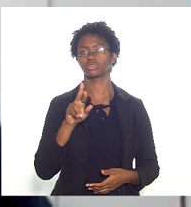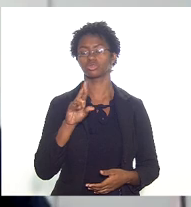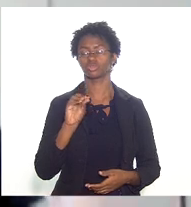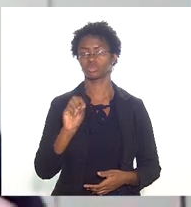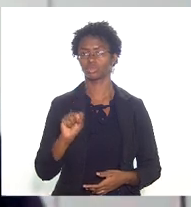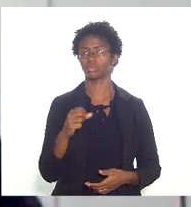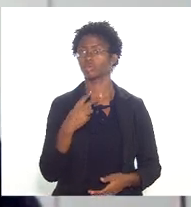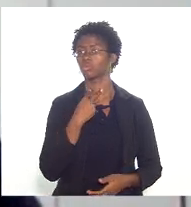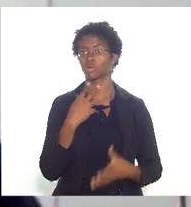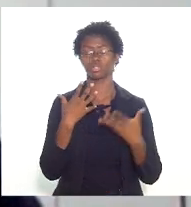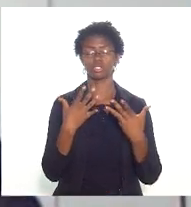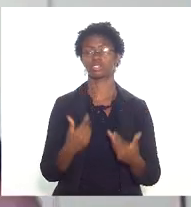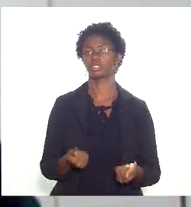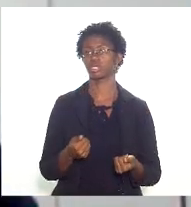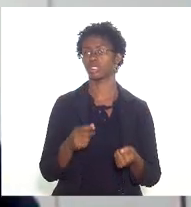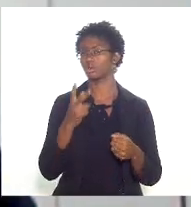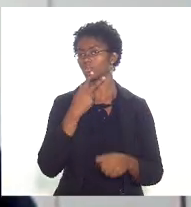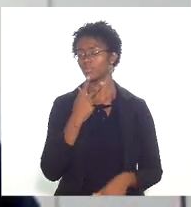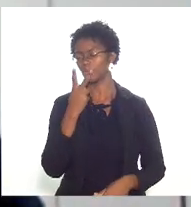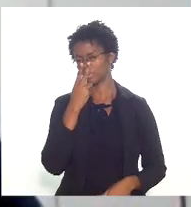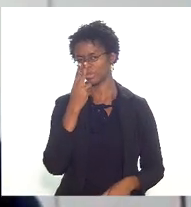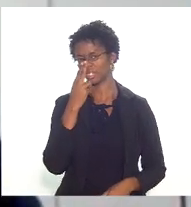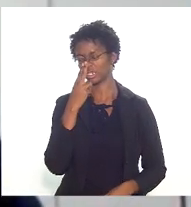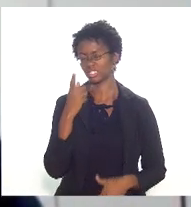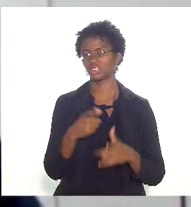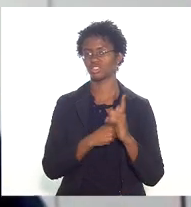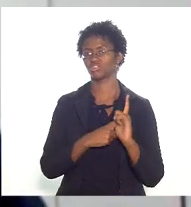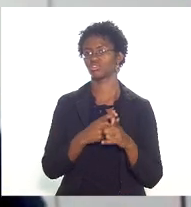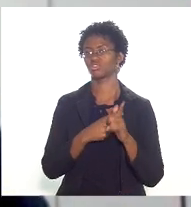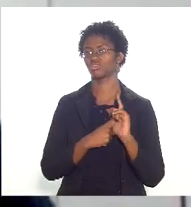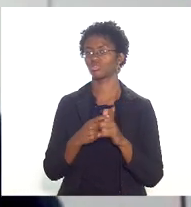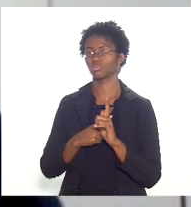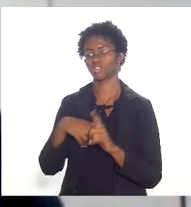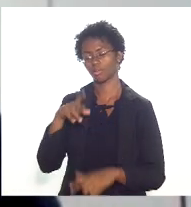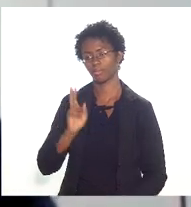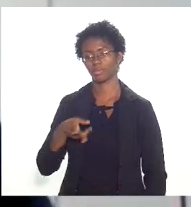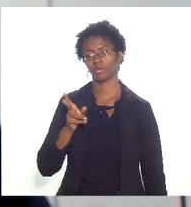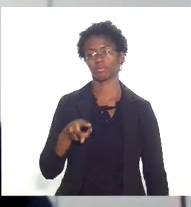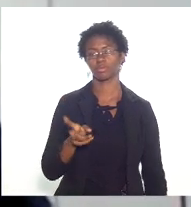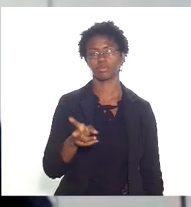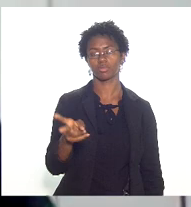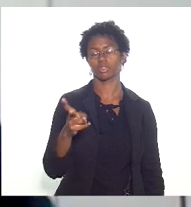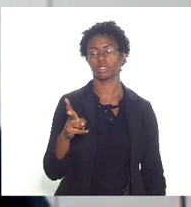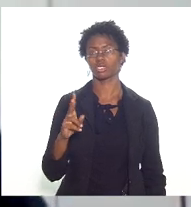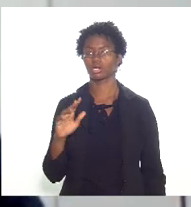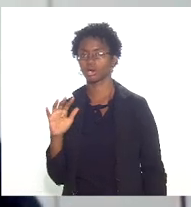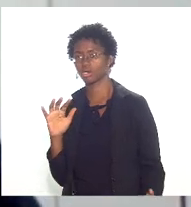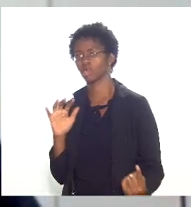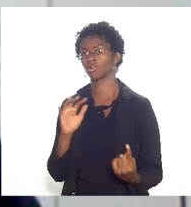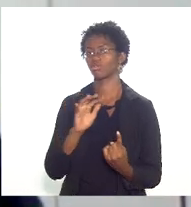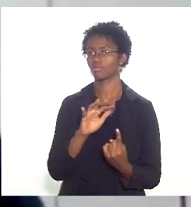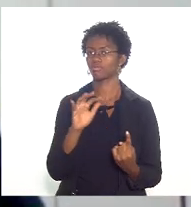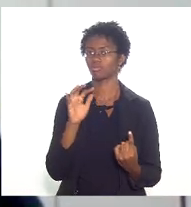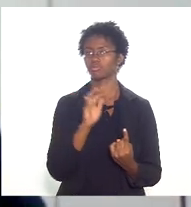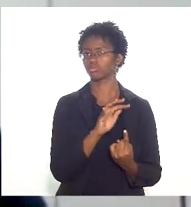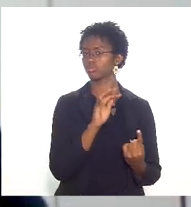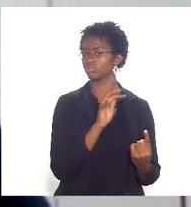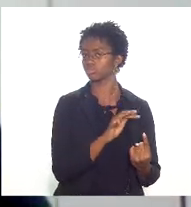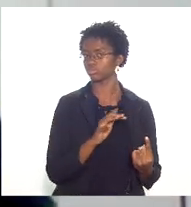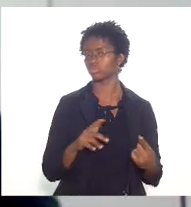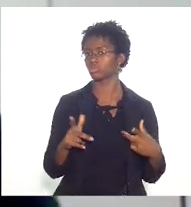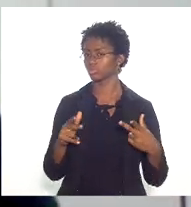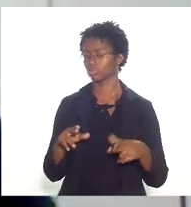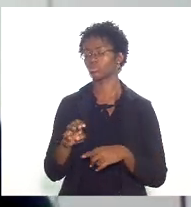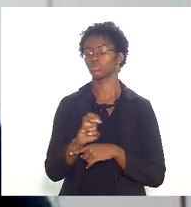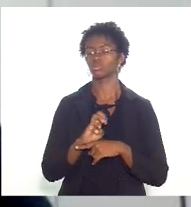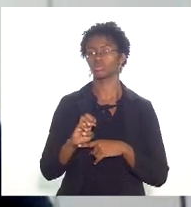inaceitáveis e fazem com que essas dívidas sejam mecanismos permanentes de pressão e chantagem do governo federal segundo